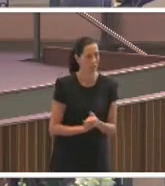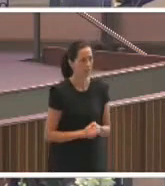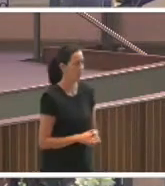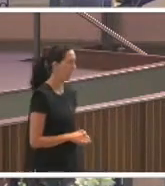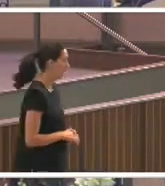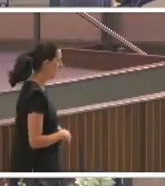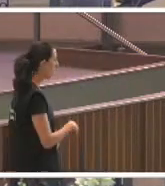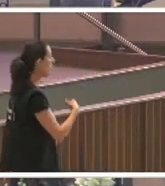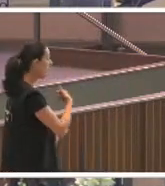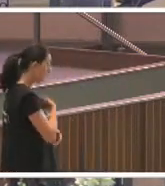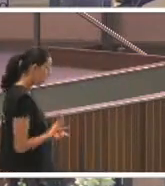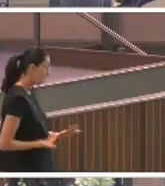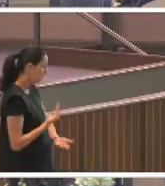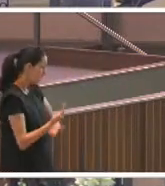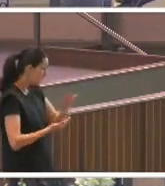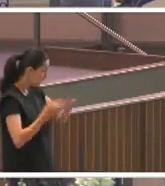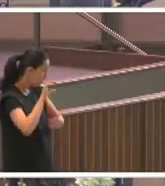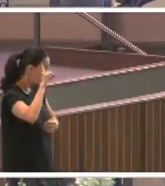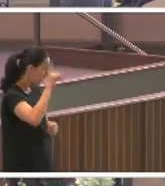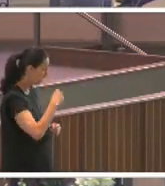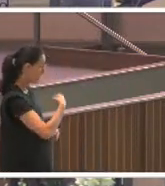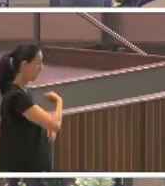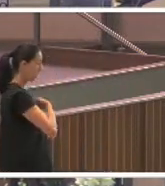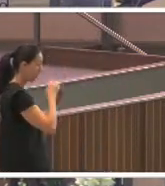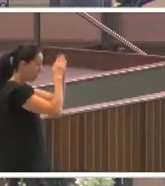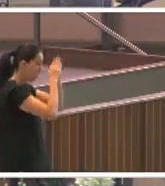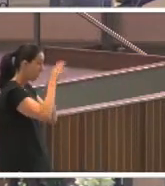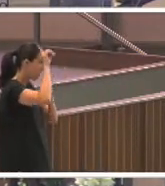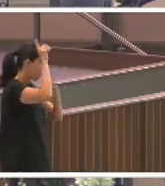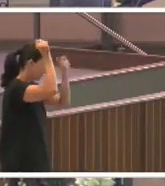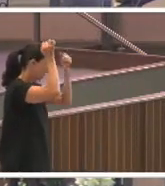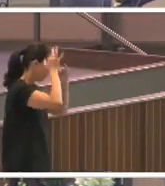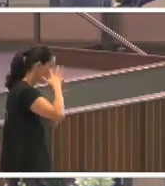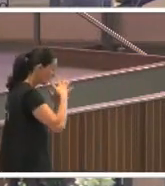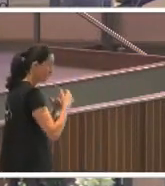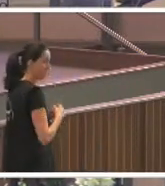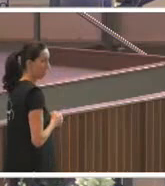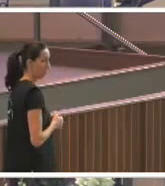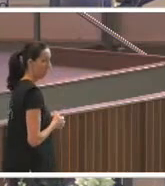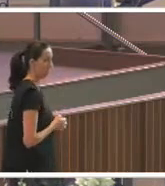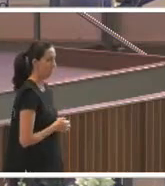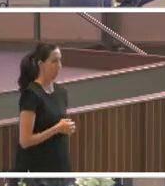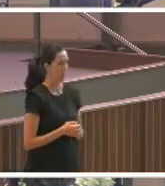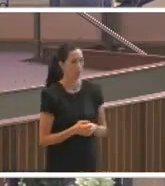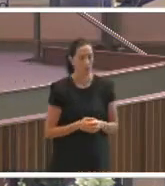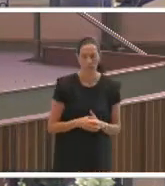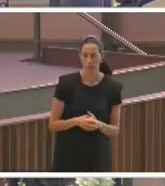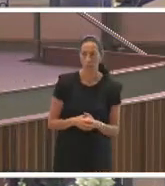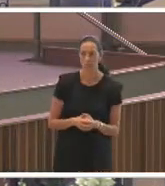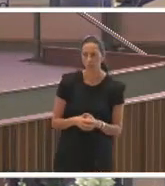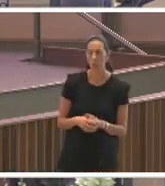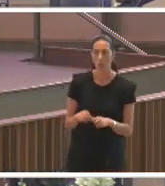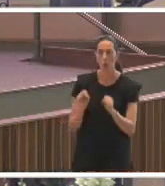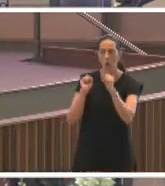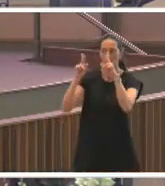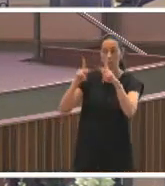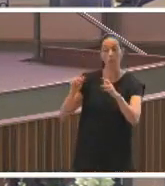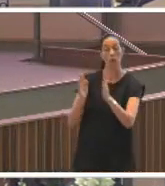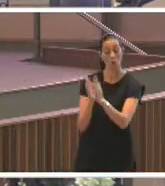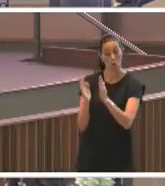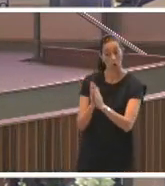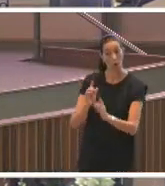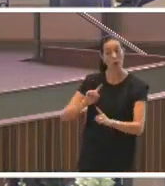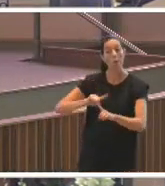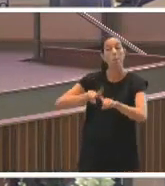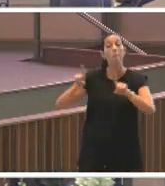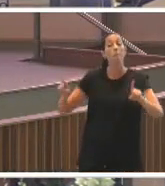E aquela mulher então começou a inspirar. E ela dizia assim: tá bom, desde que a senhora tome café comigo. Aí ela começou a